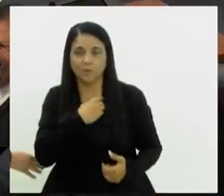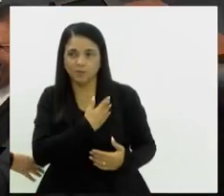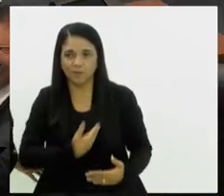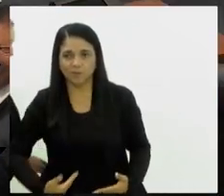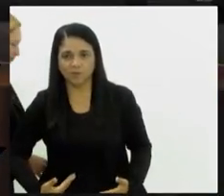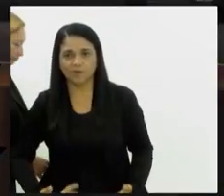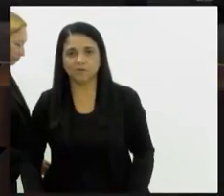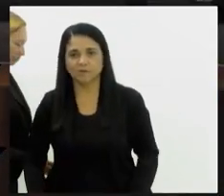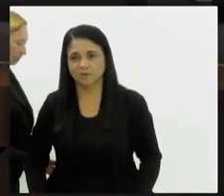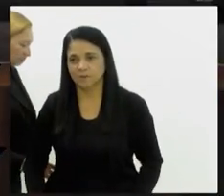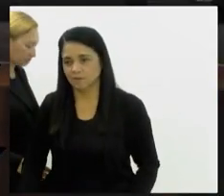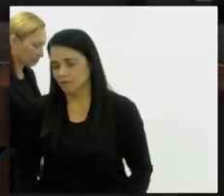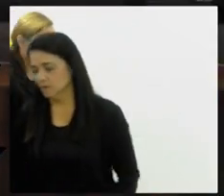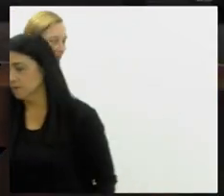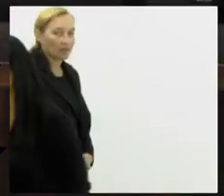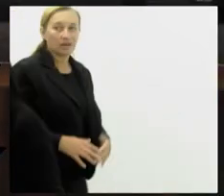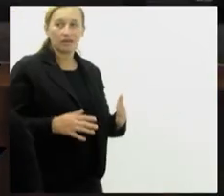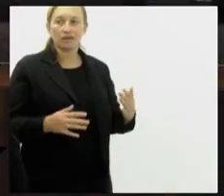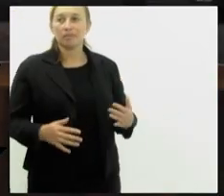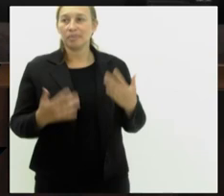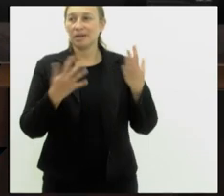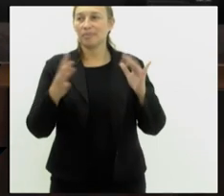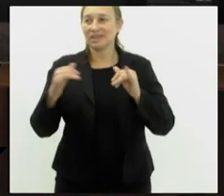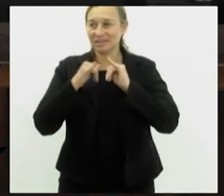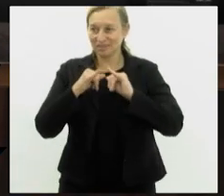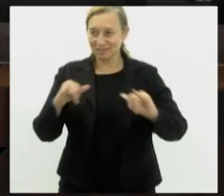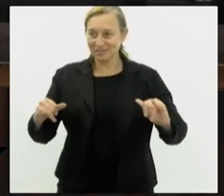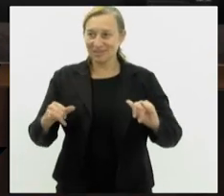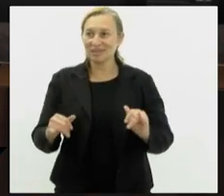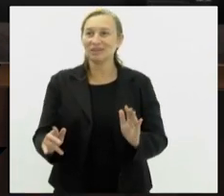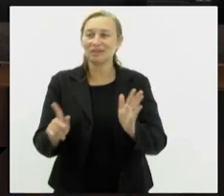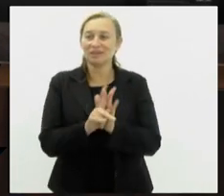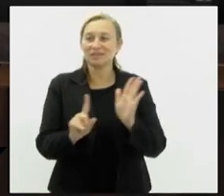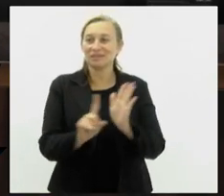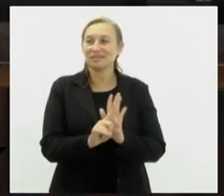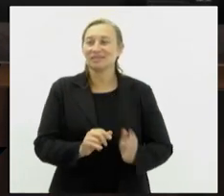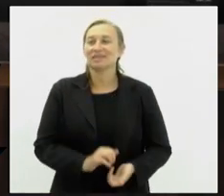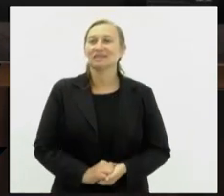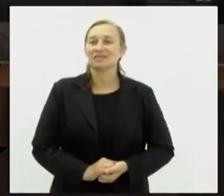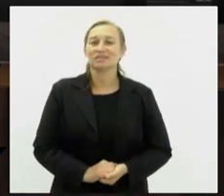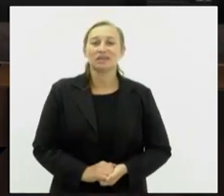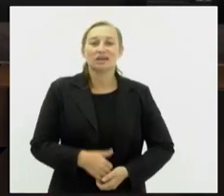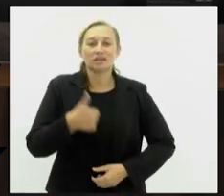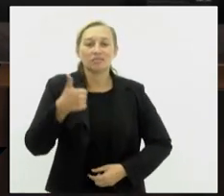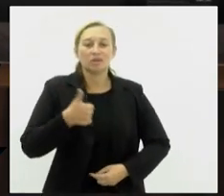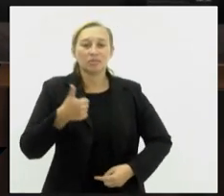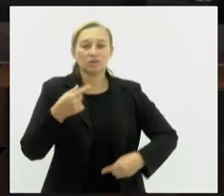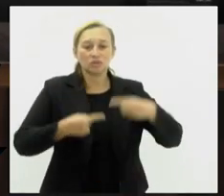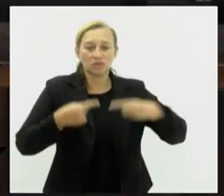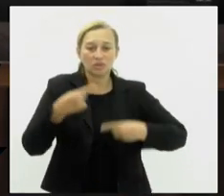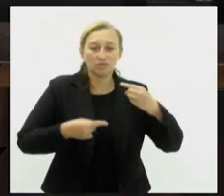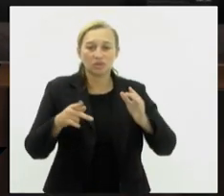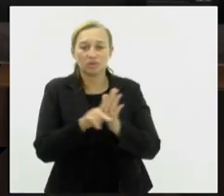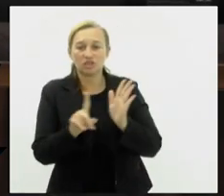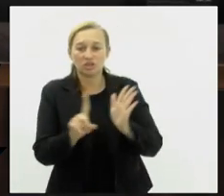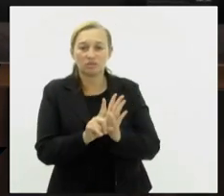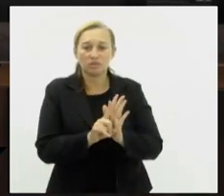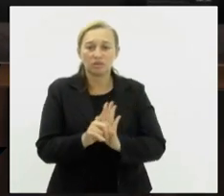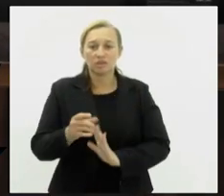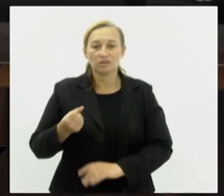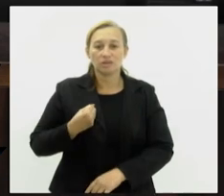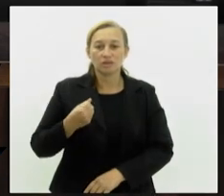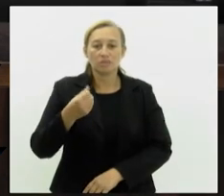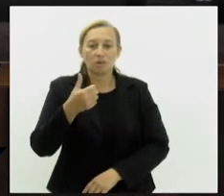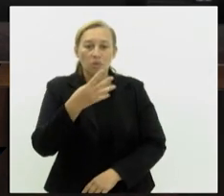Parabéns, Dani. Anuncio. Projeto de lei número, em tramitação ordinária, em primeira discussão, projeto de lei número